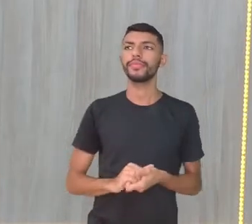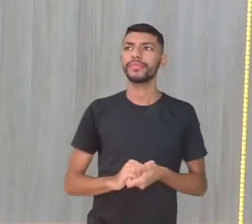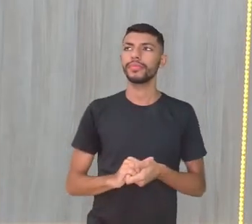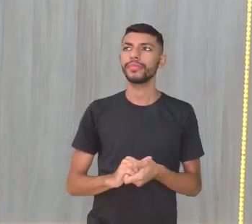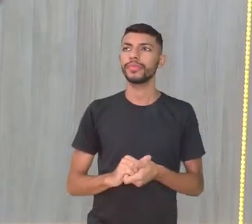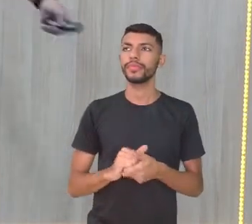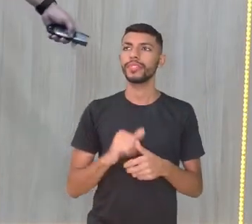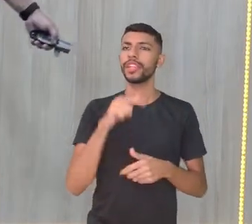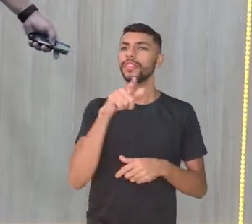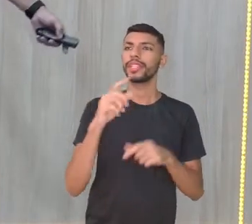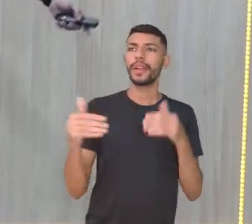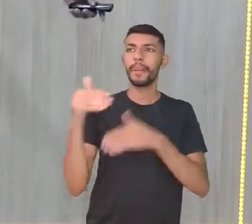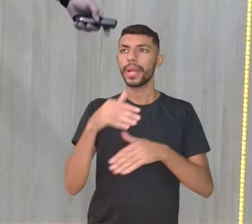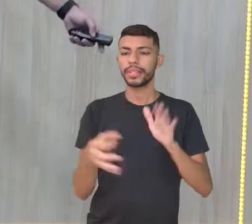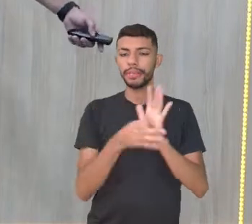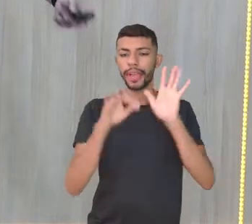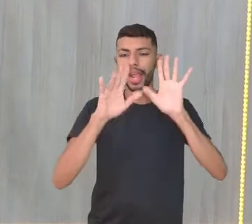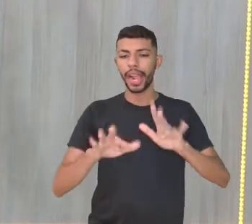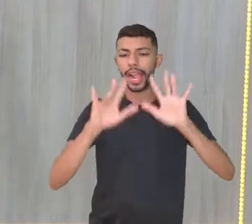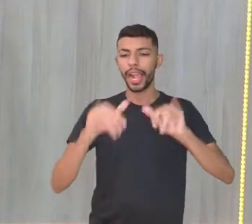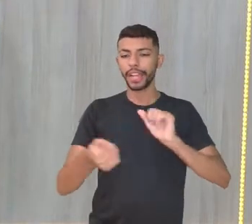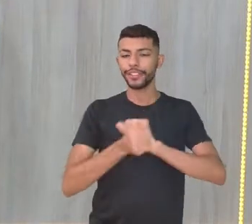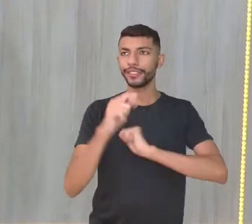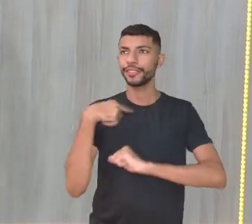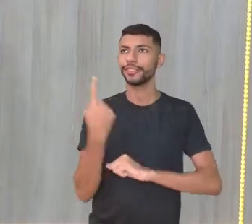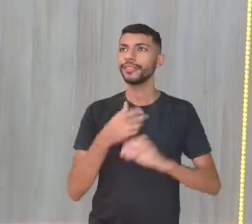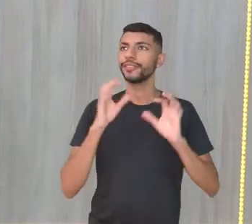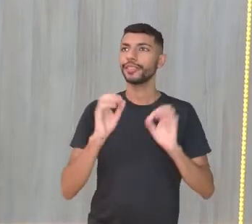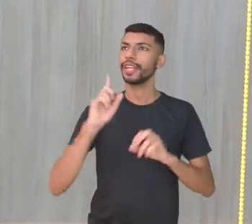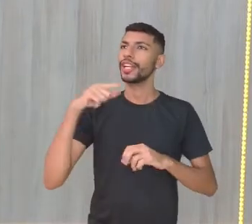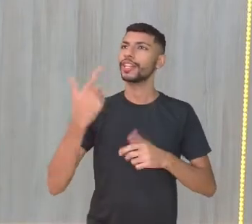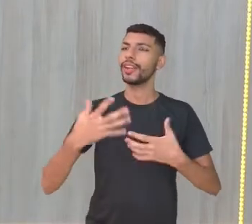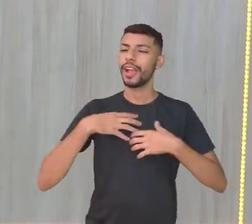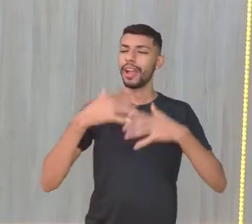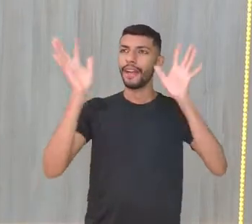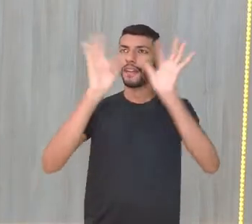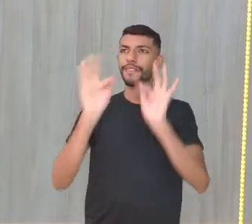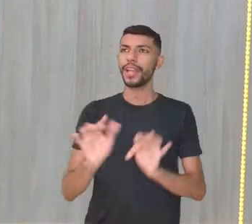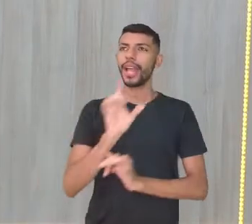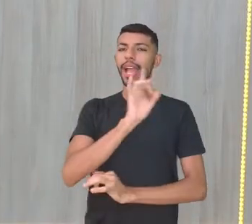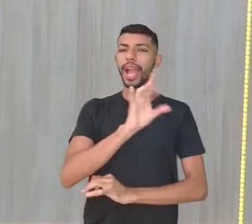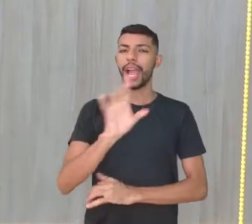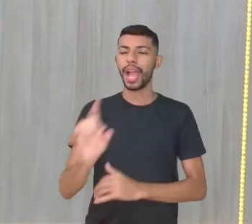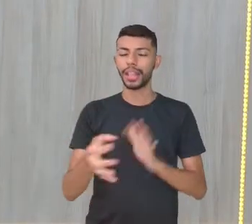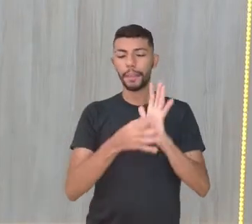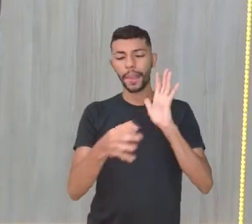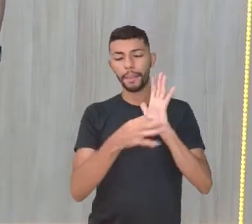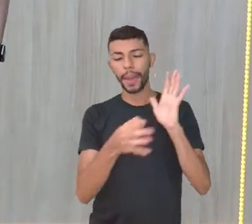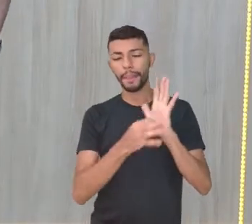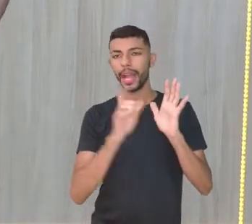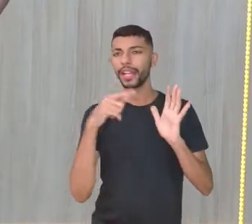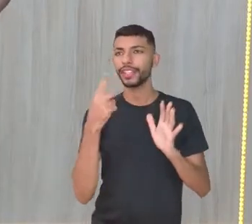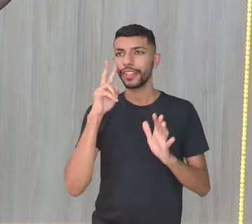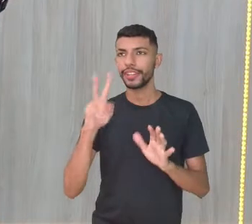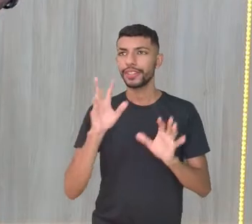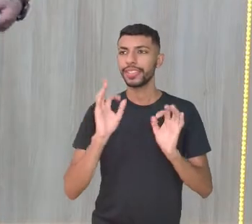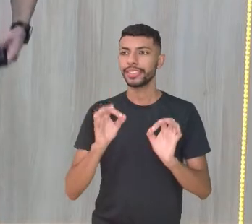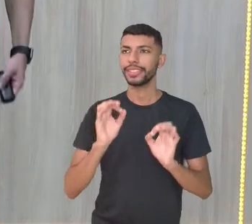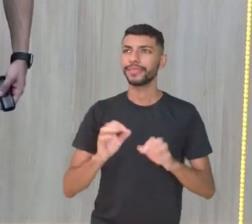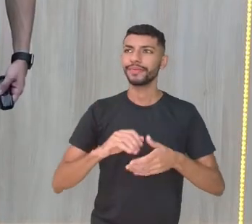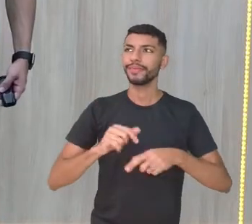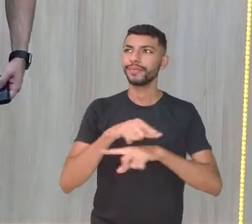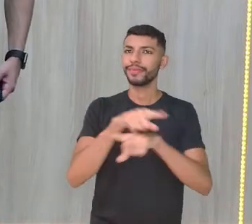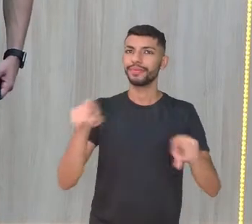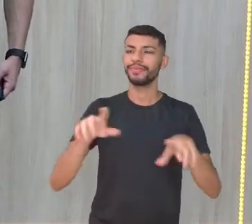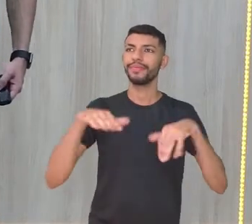participar aí e escrever no chat com a gente fica bastante feliz com cada comentário que a gente vê aí de vocês,